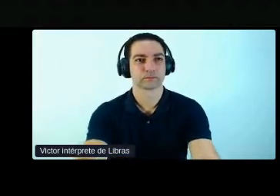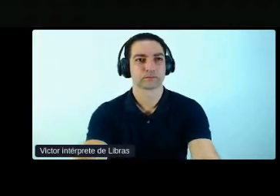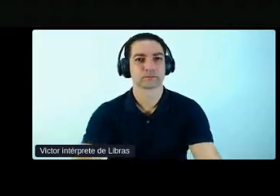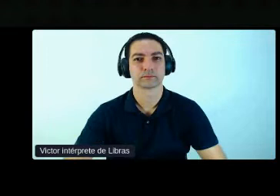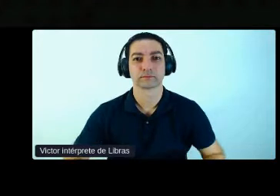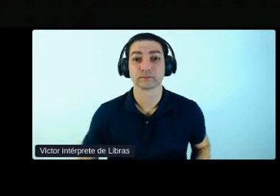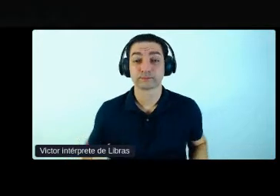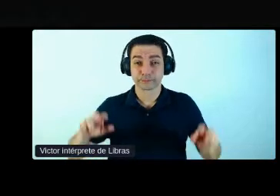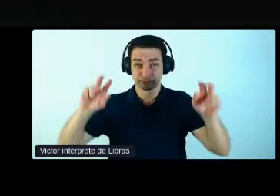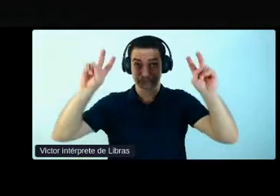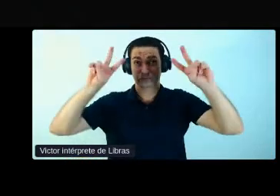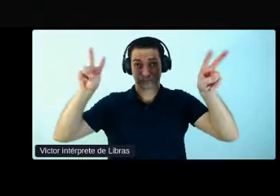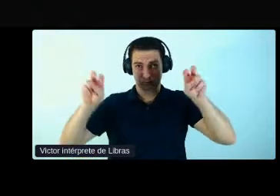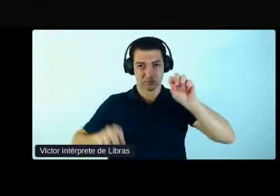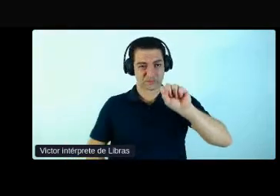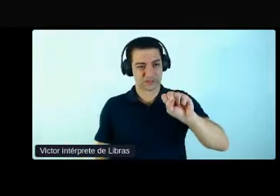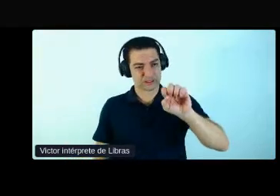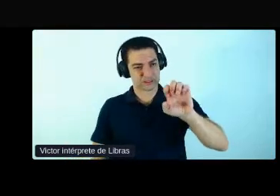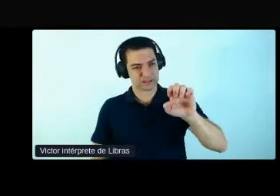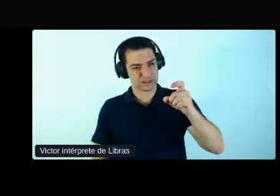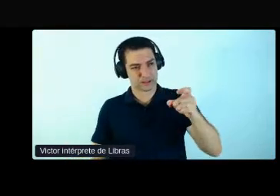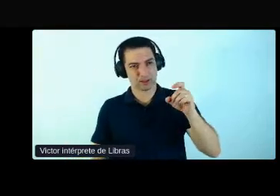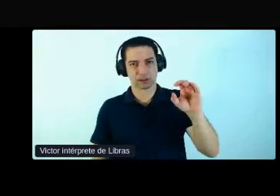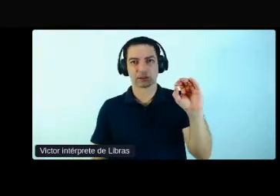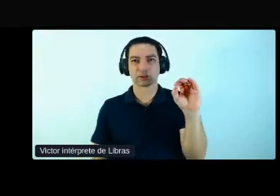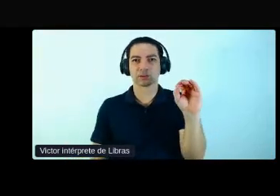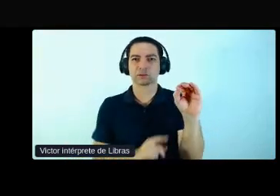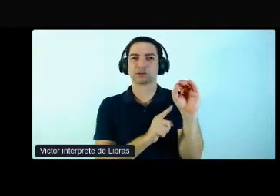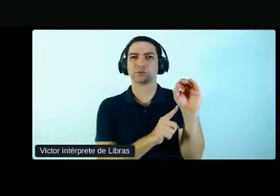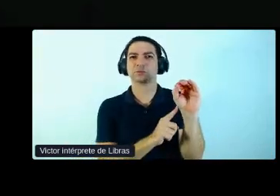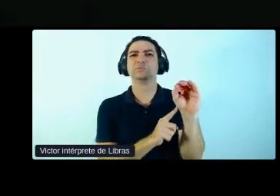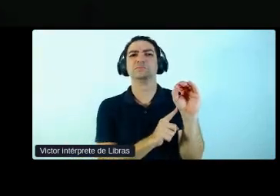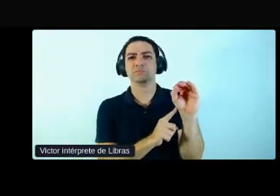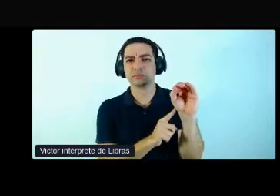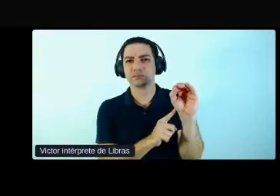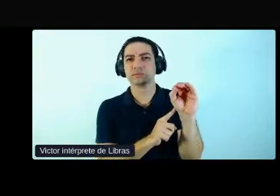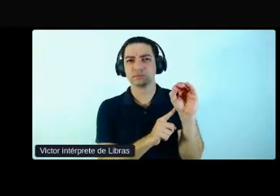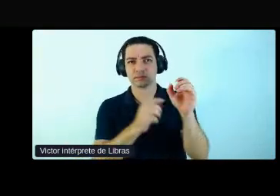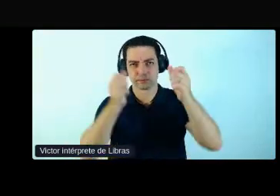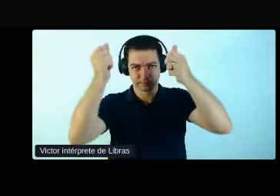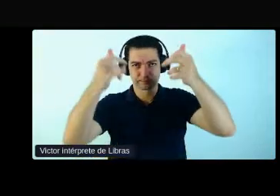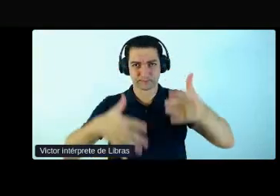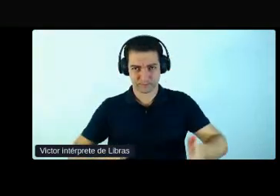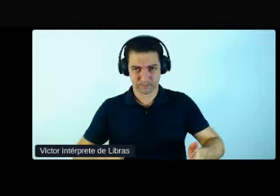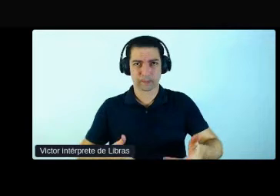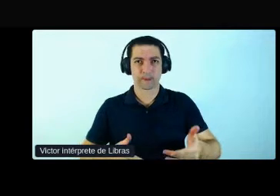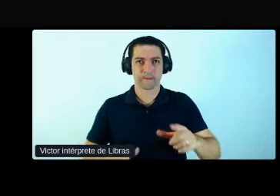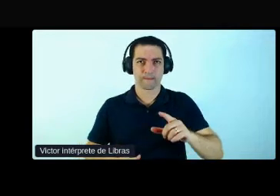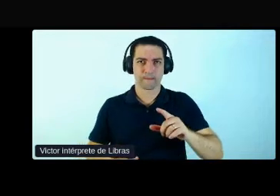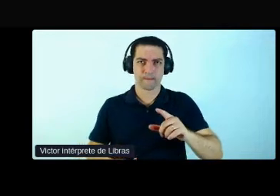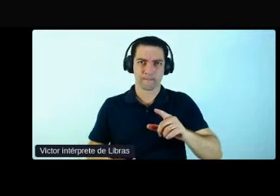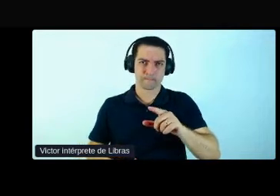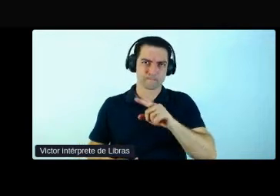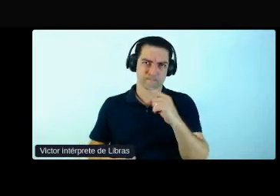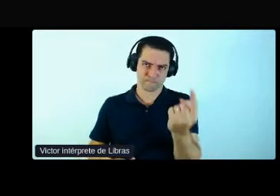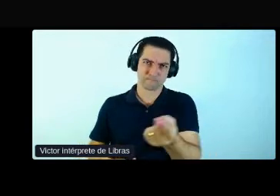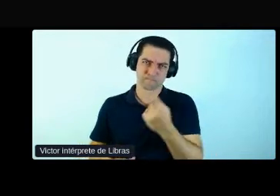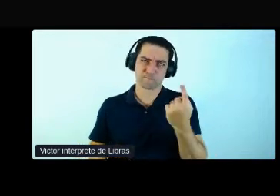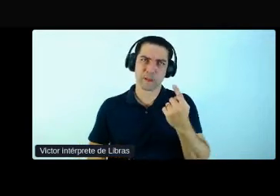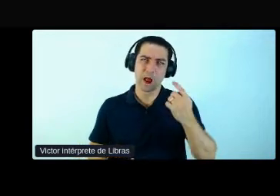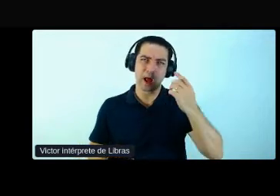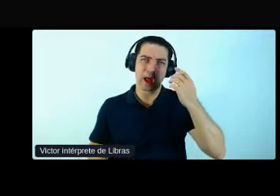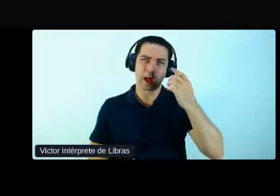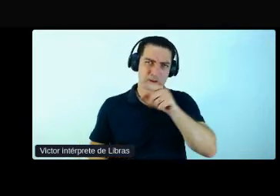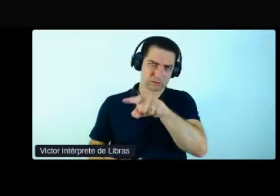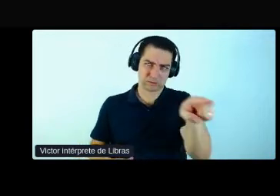só pular aqui. Aí, falando um pouquinho agora sobre sexo, né, para a gente entender em qual cenário que a gente está conversando aqui,